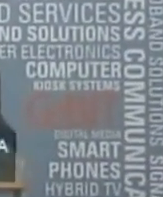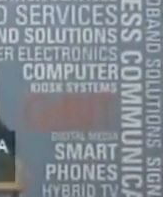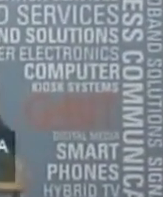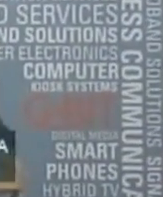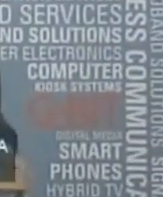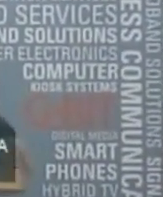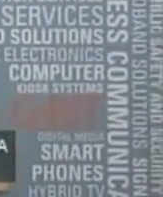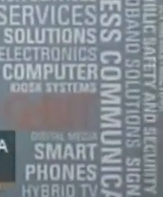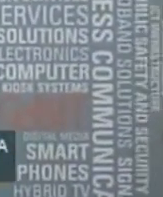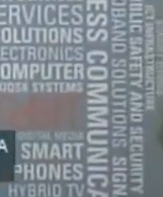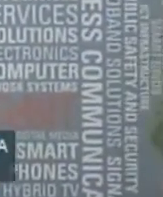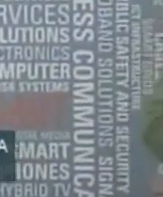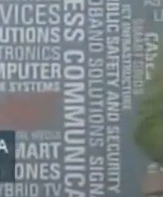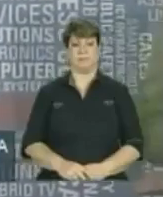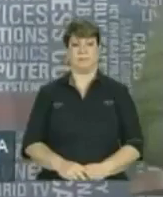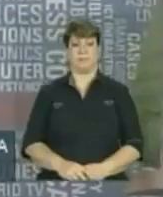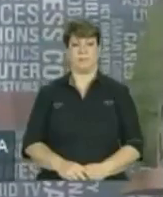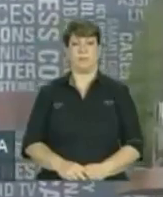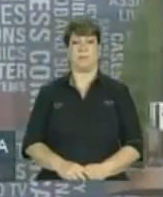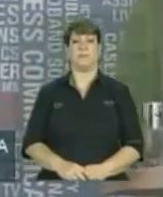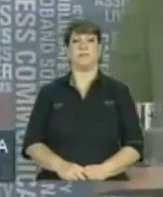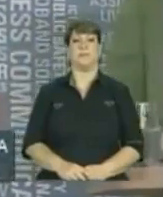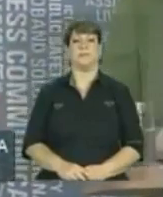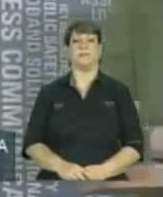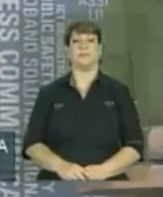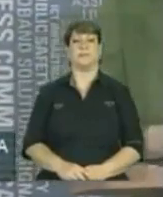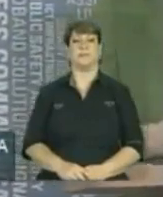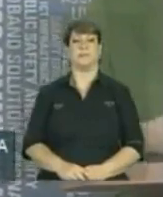Agora